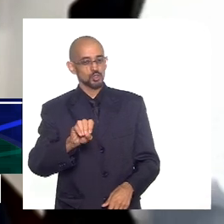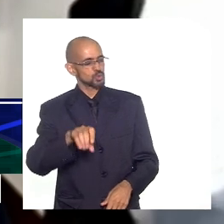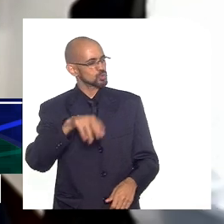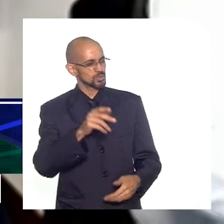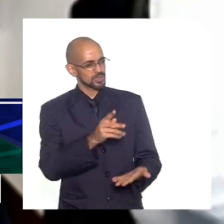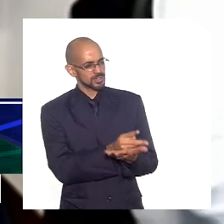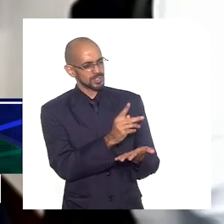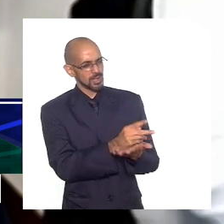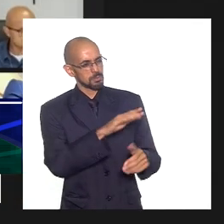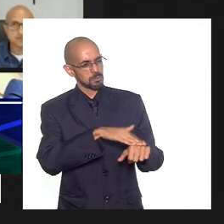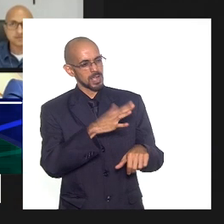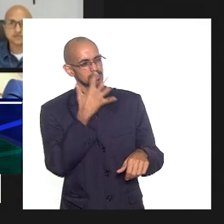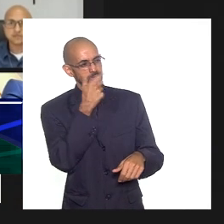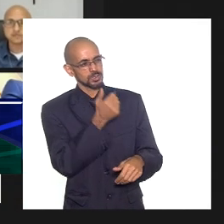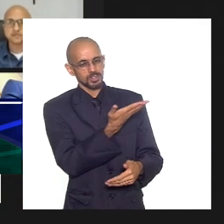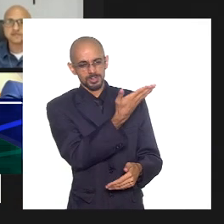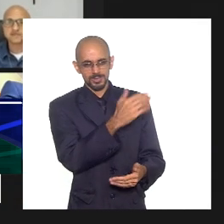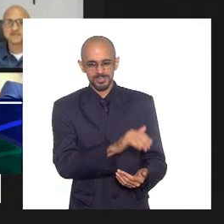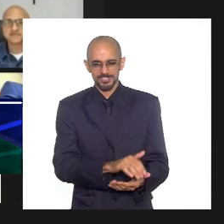Dionísio?